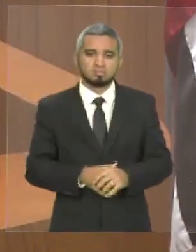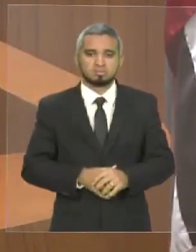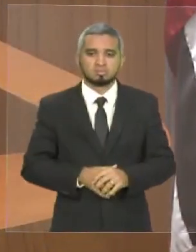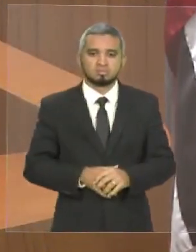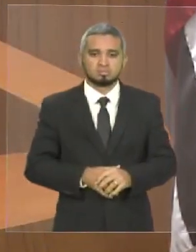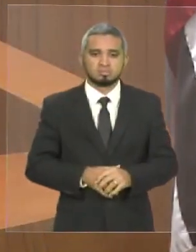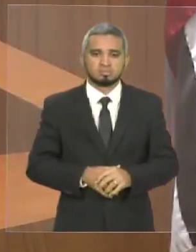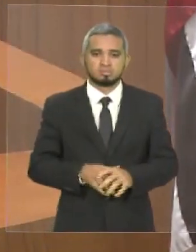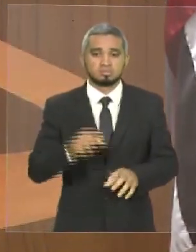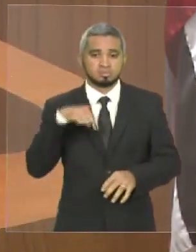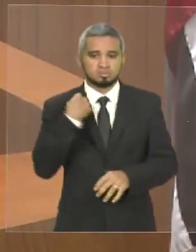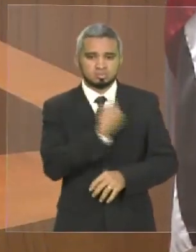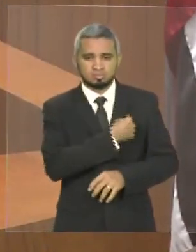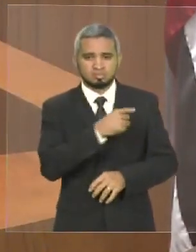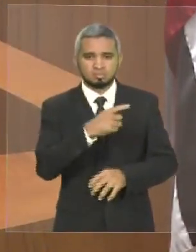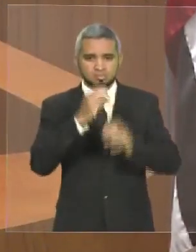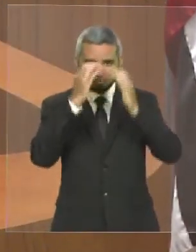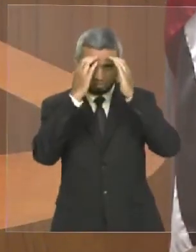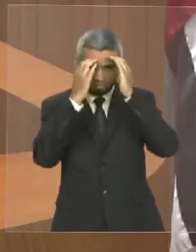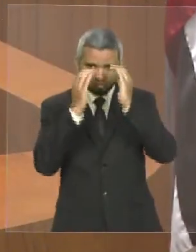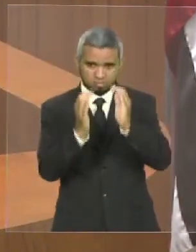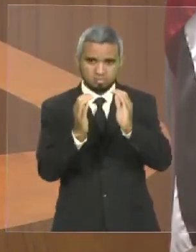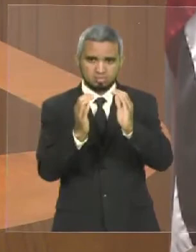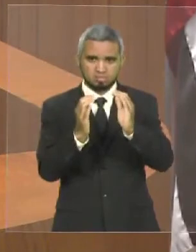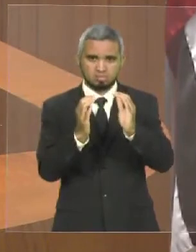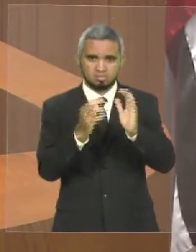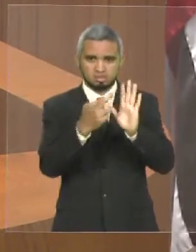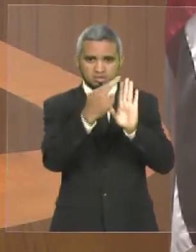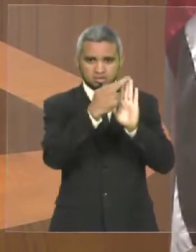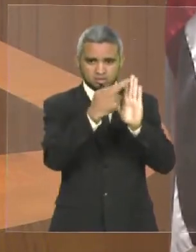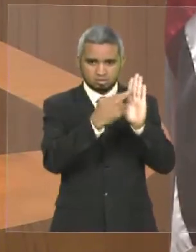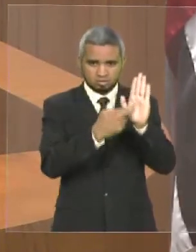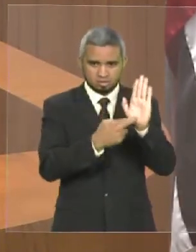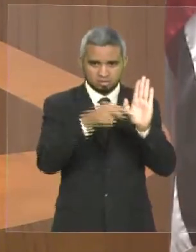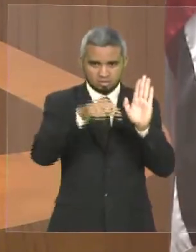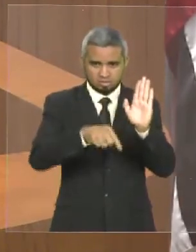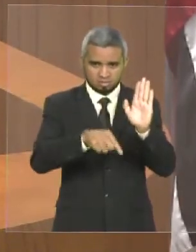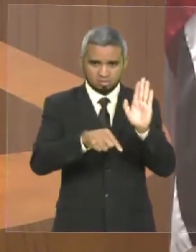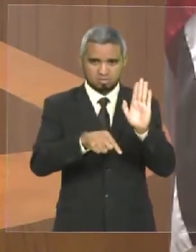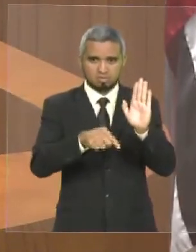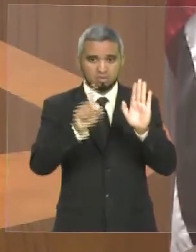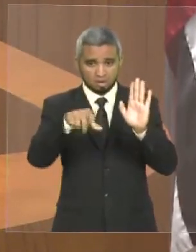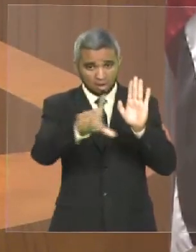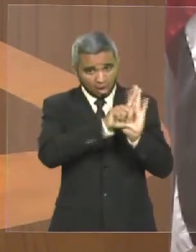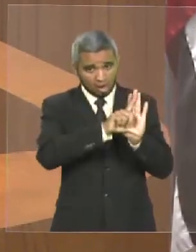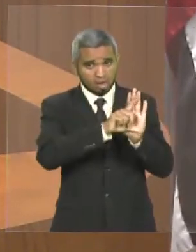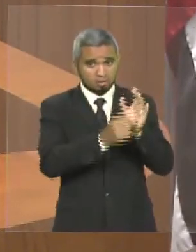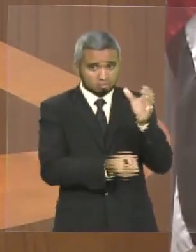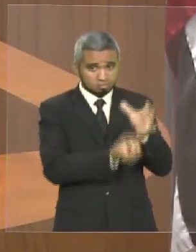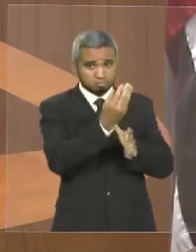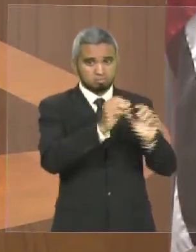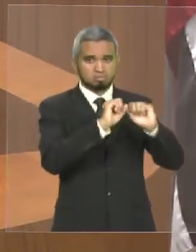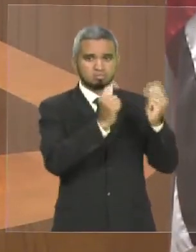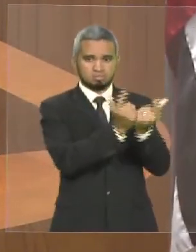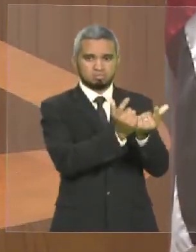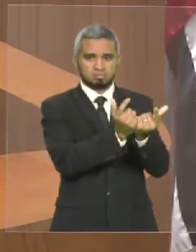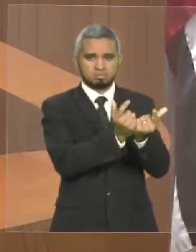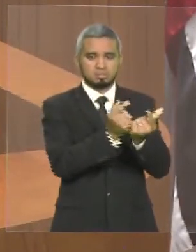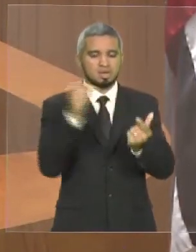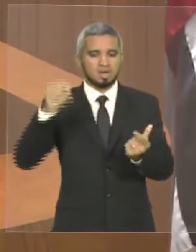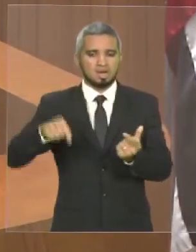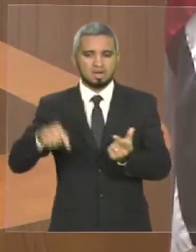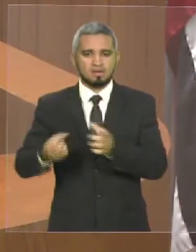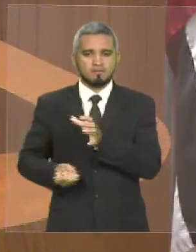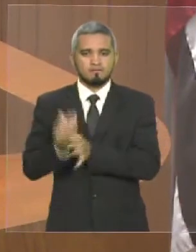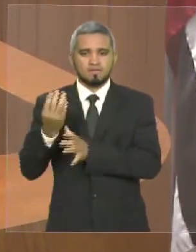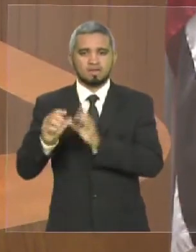tenha respeitados não só o regimento desta casa, que é a lei dessa casa, e como é que uma casa pode exigir o cumprimento